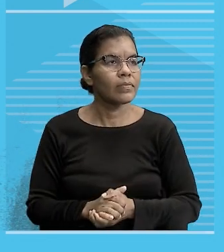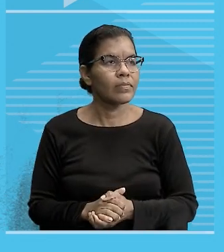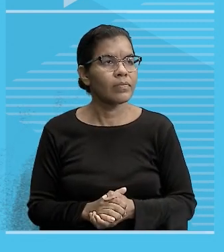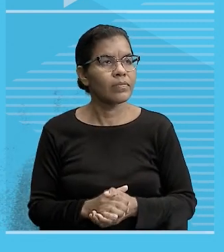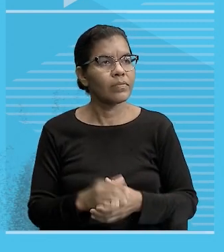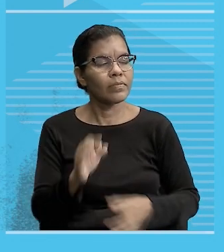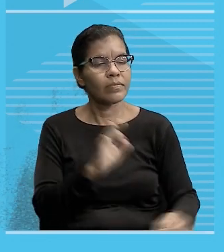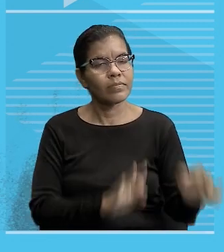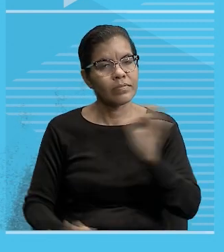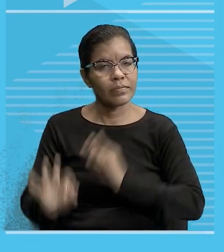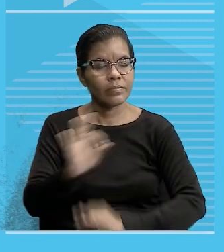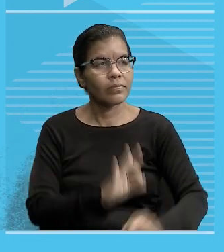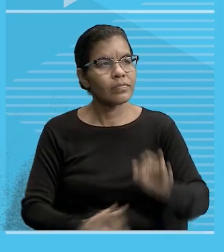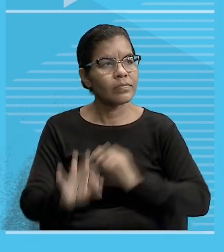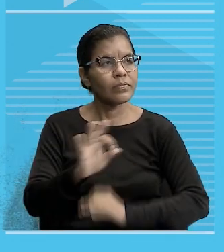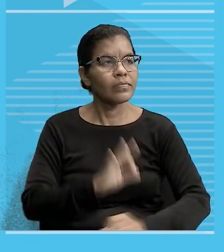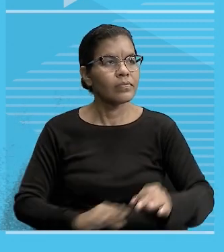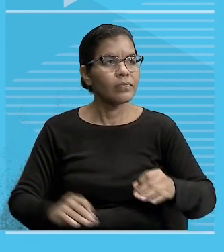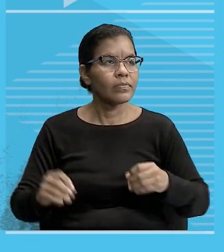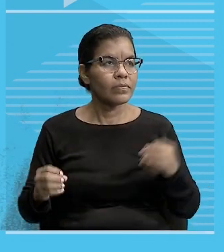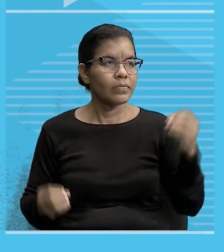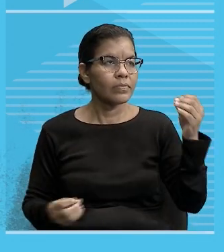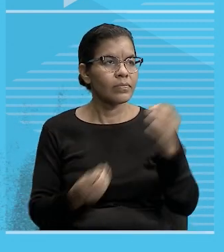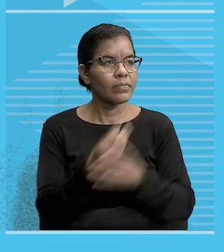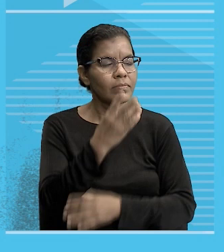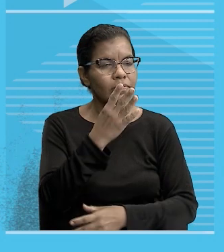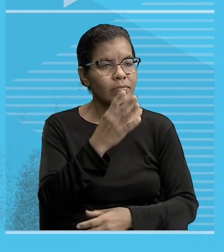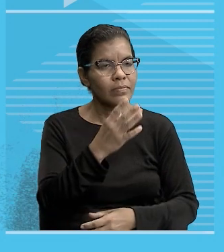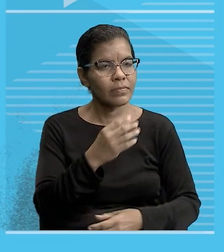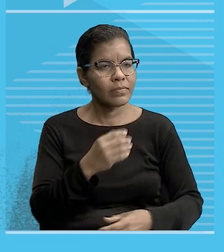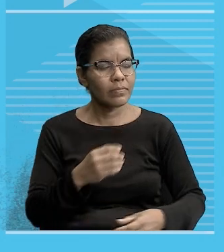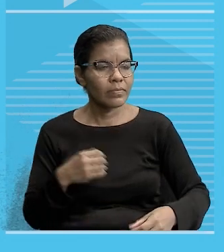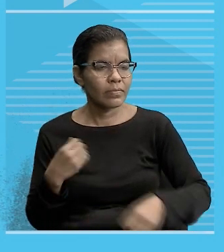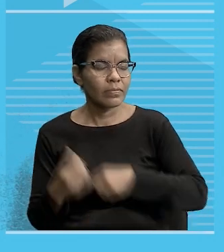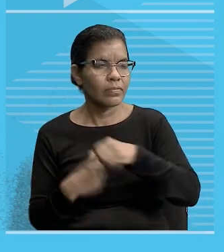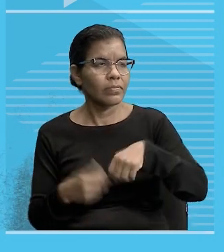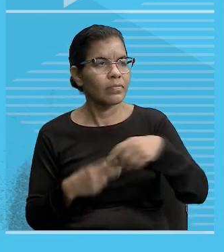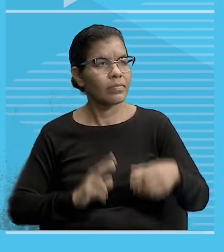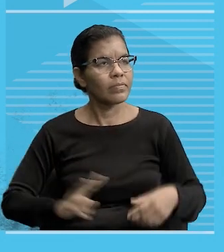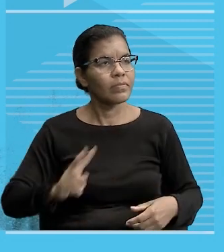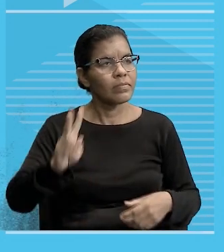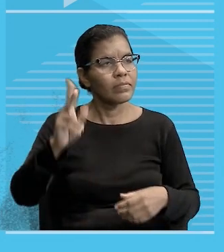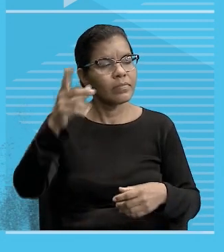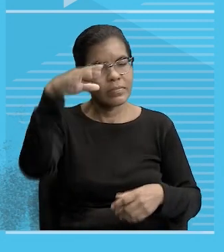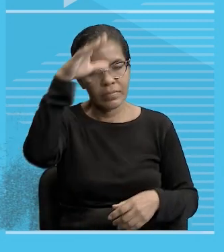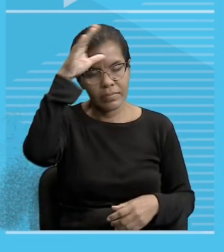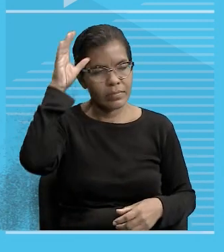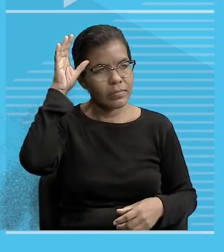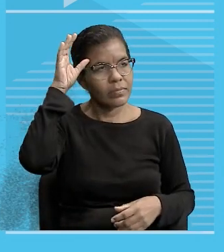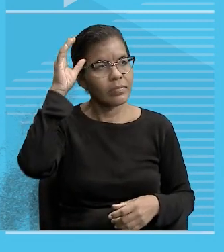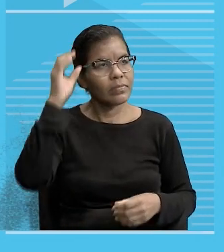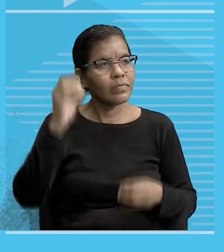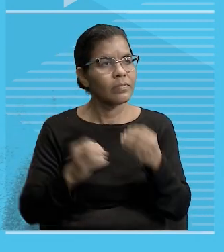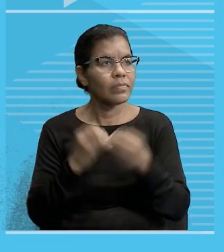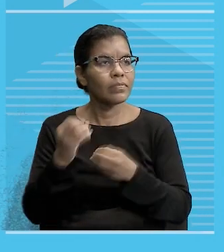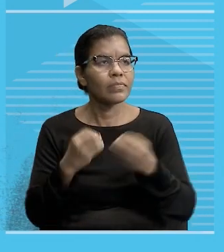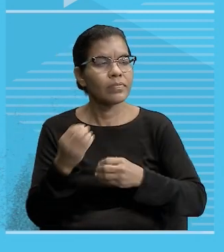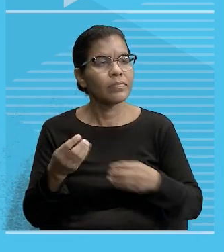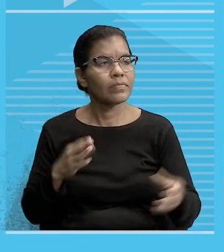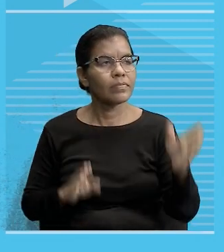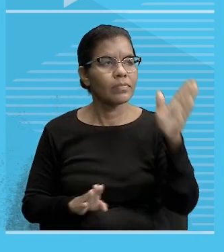por uma organização para criar e trocar valor com clientes com isso